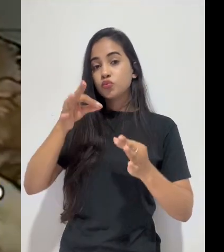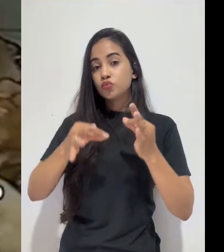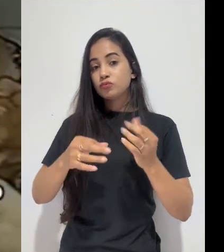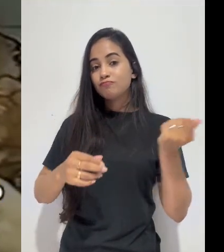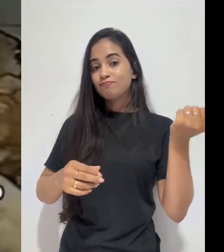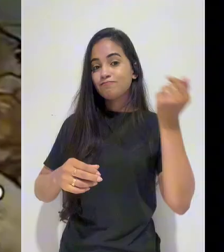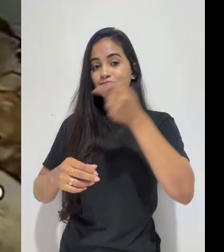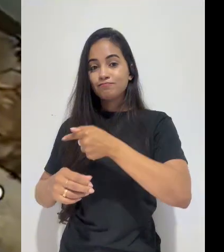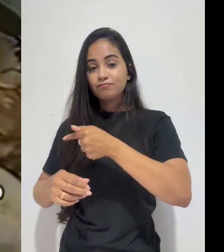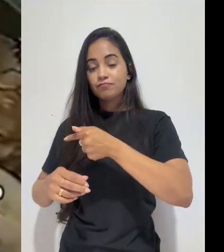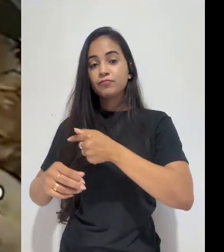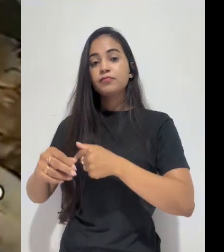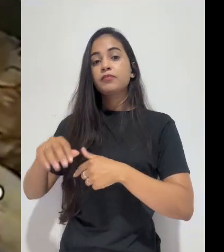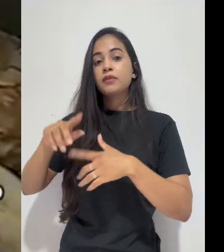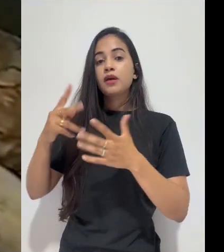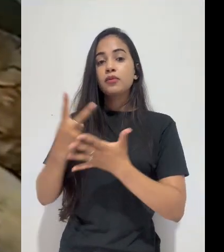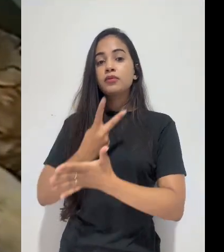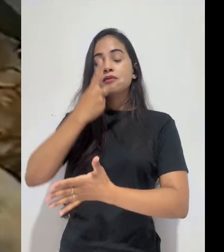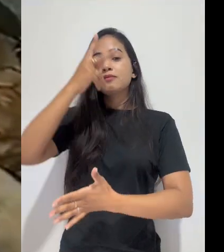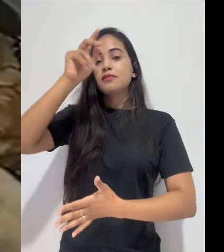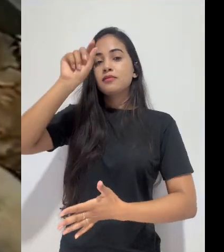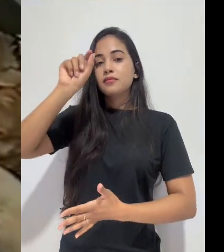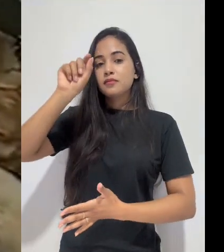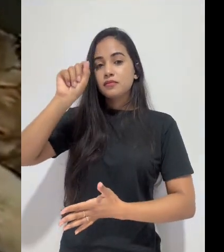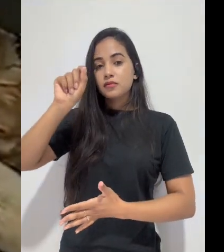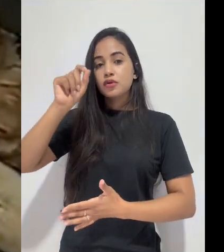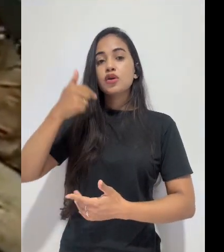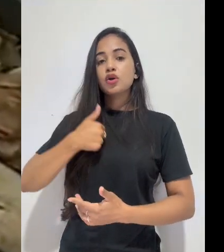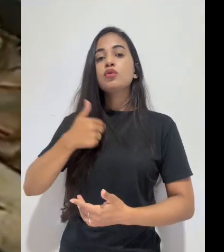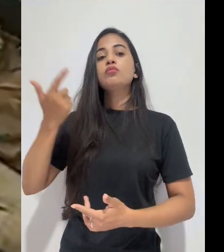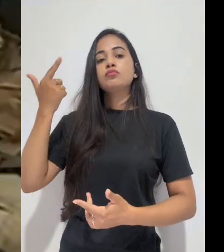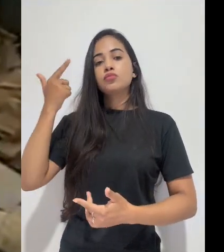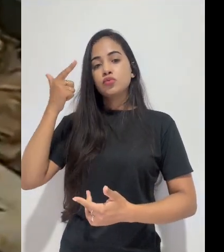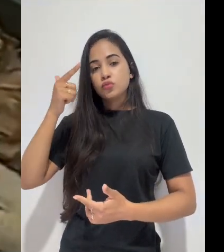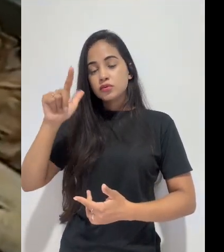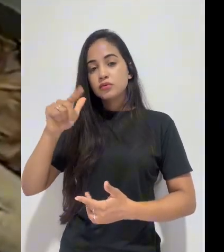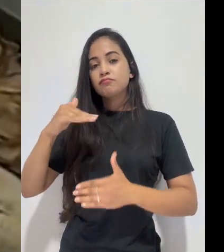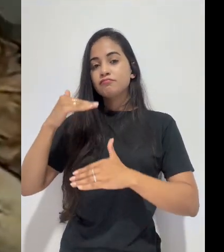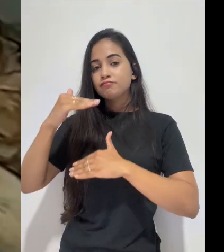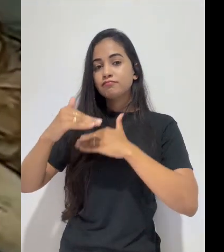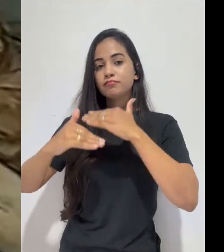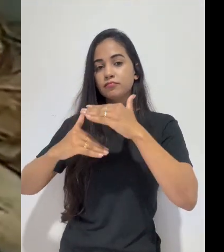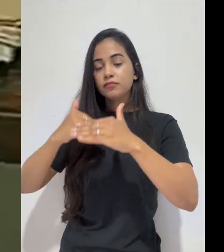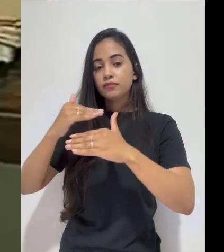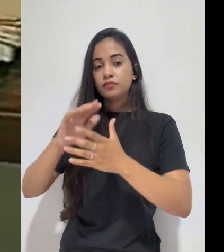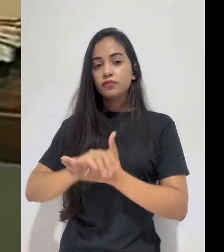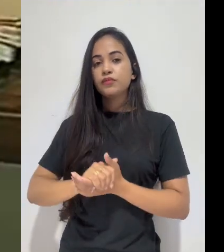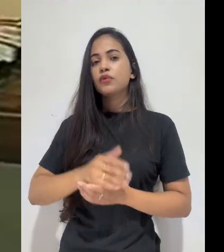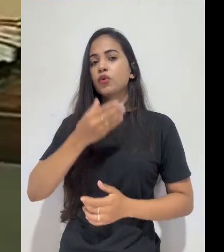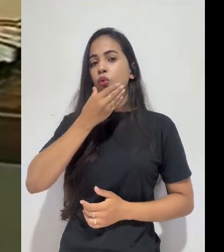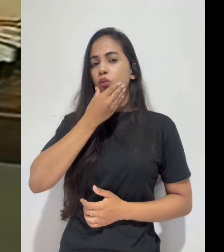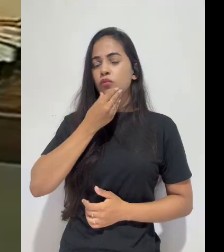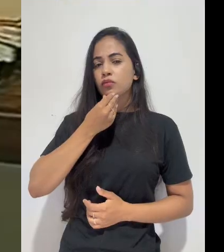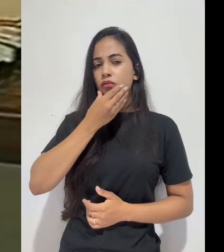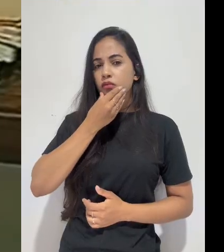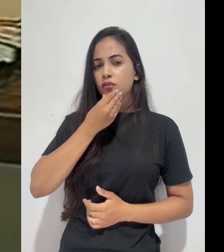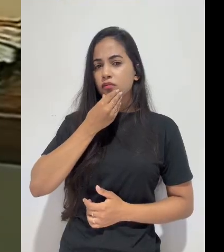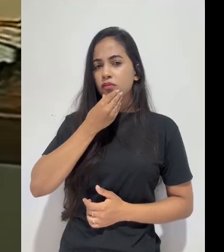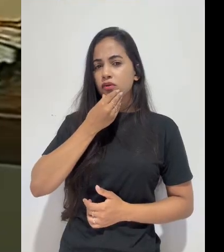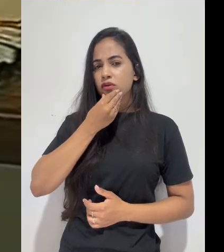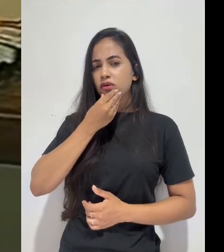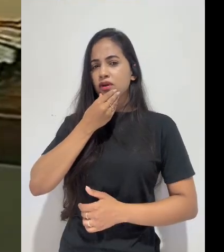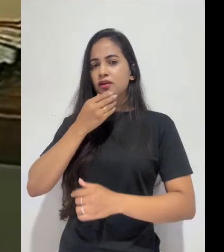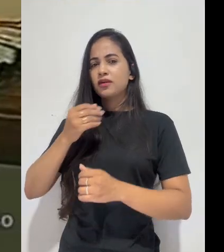superada, mas o fato em si, ele é marcante da minha vida enquanto eu estiver aqui. O autor da frase